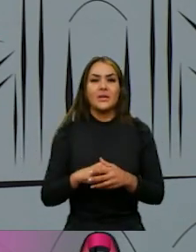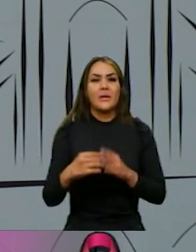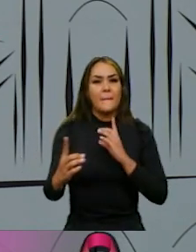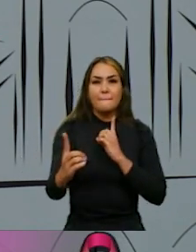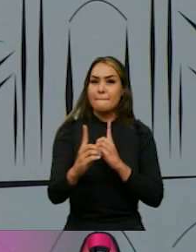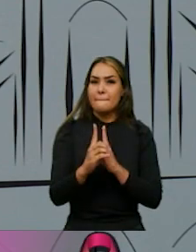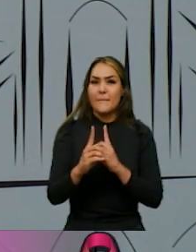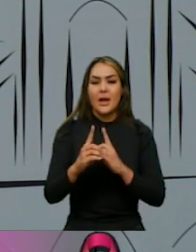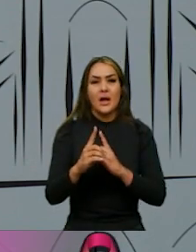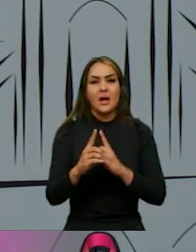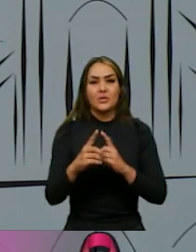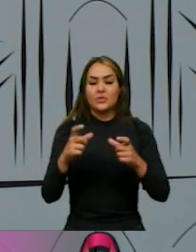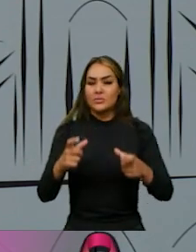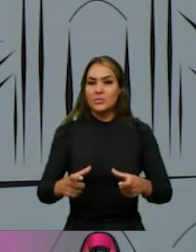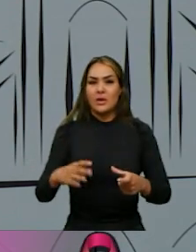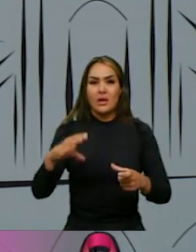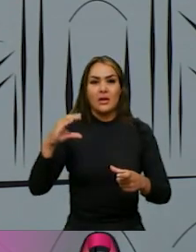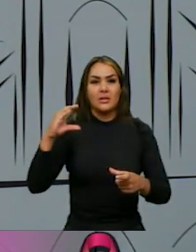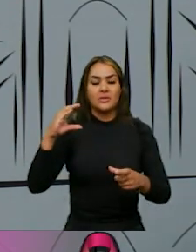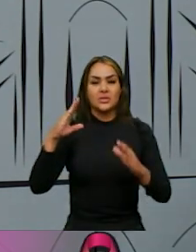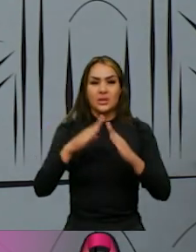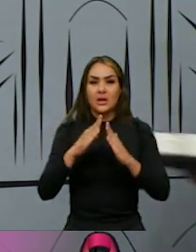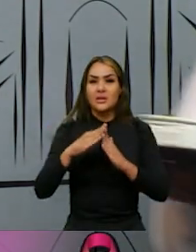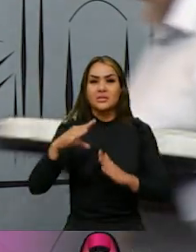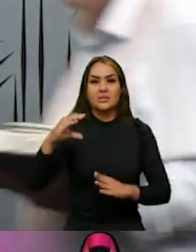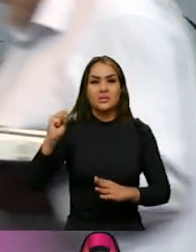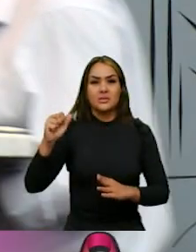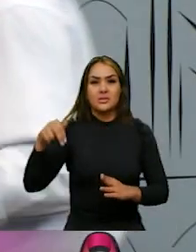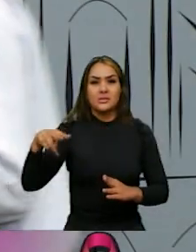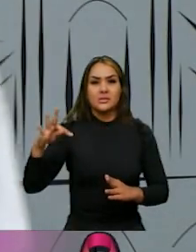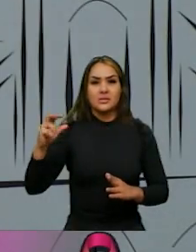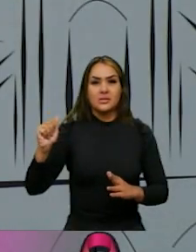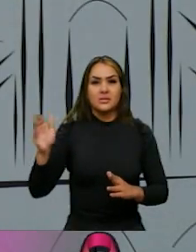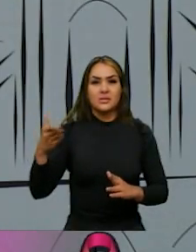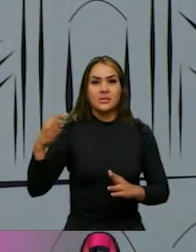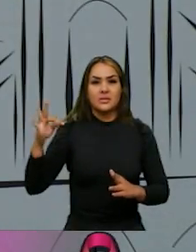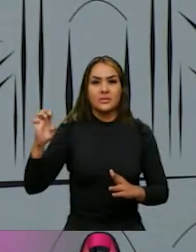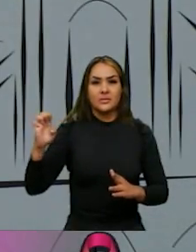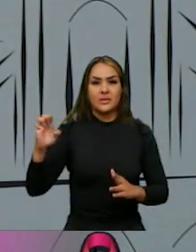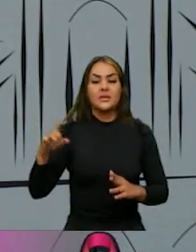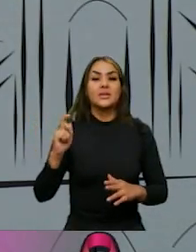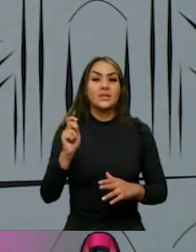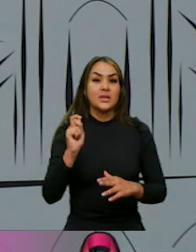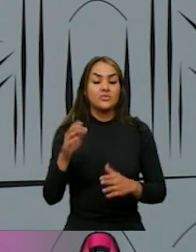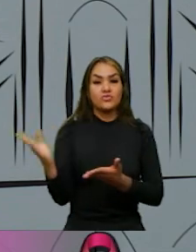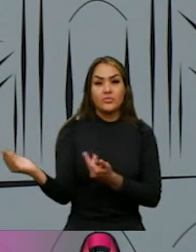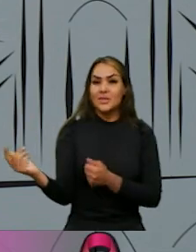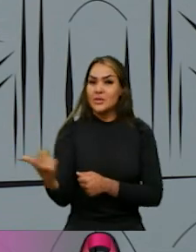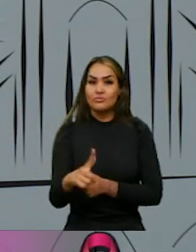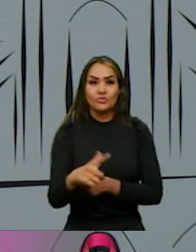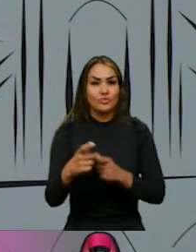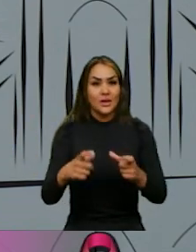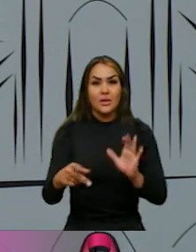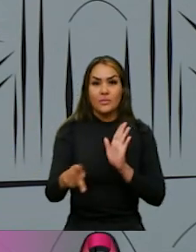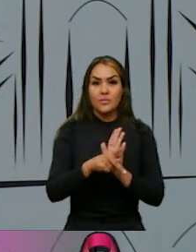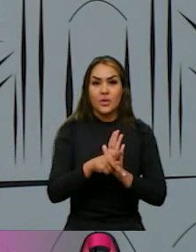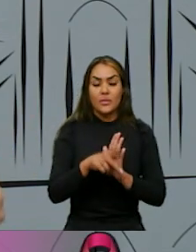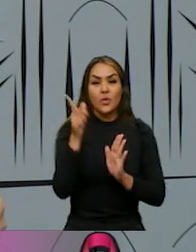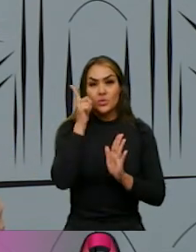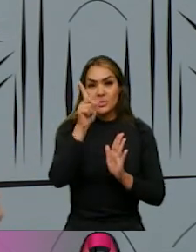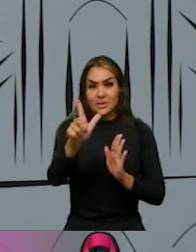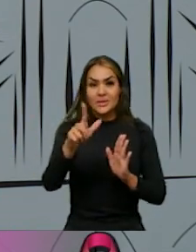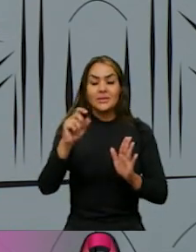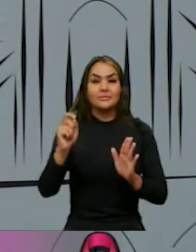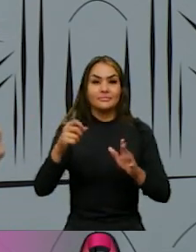Fé, em vários lugares, e esses jovens aí não tinham um local apropriado para poder praticar